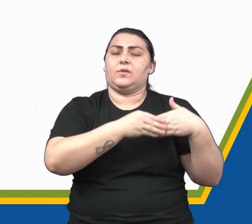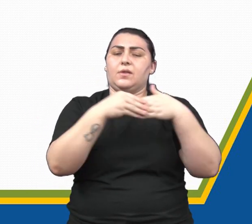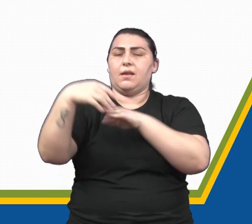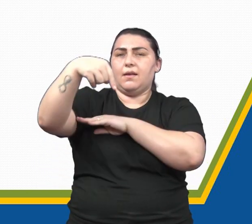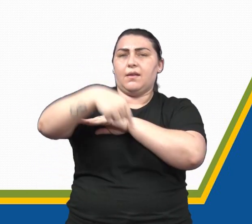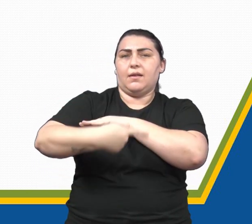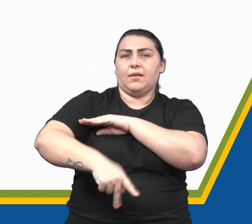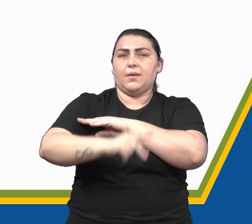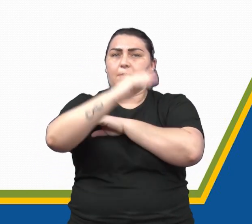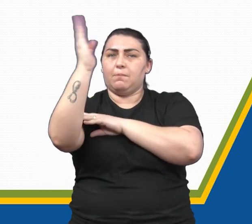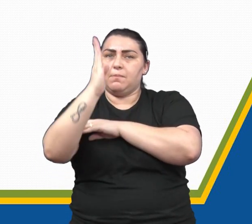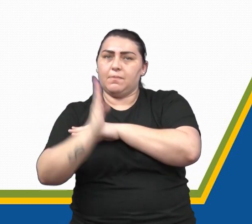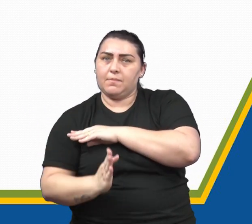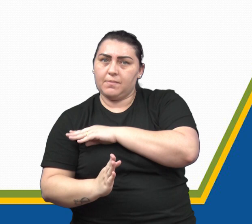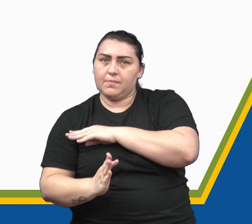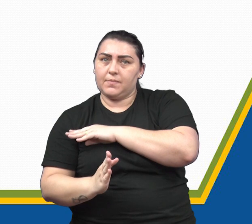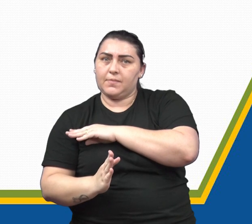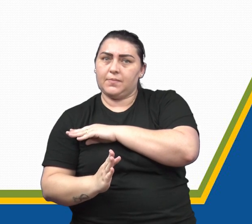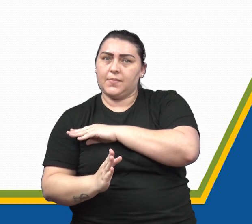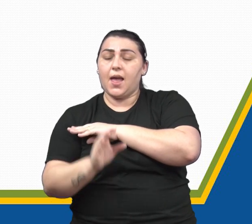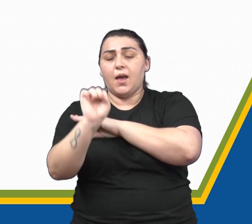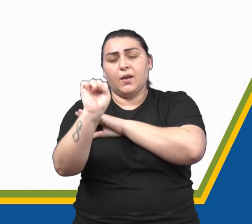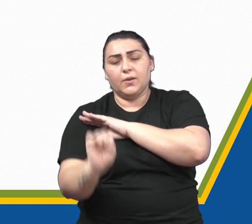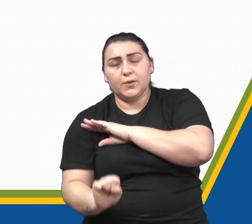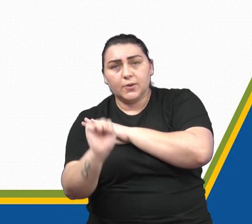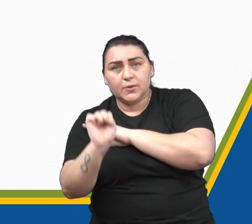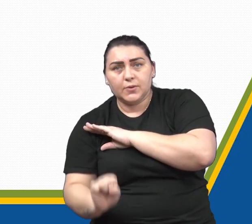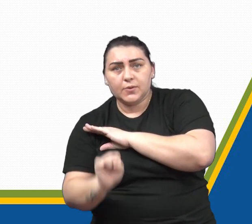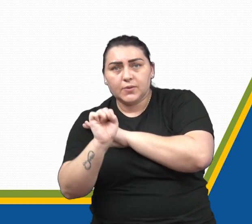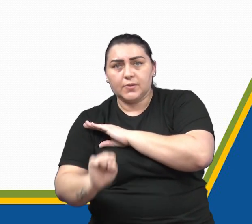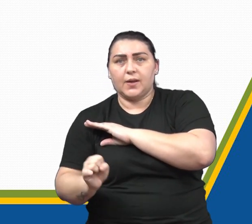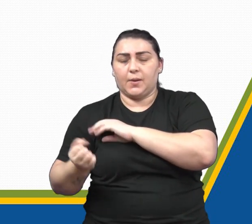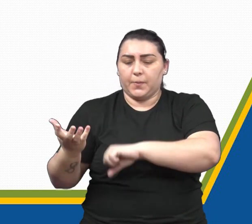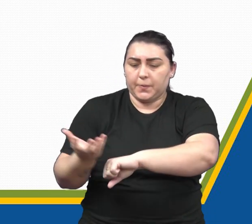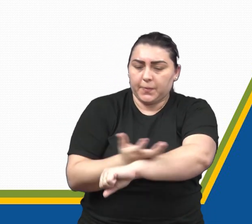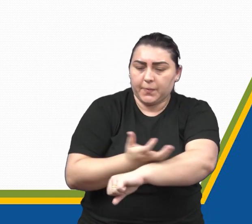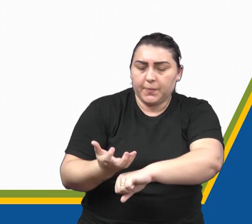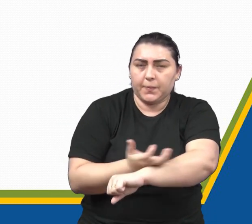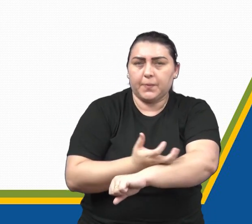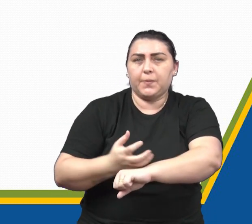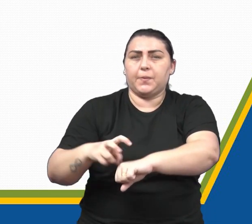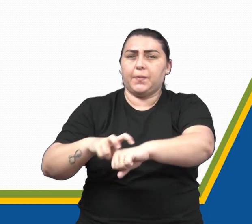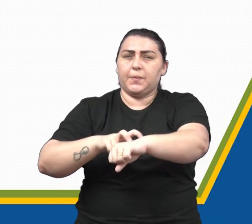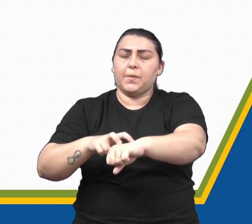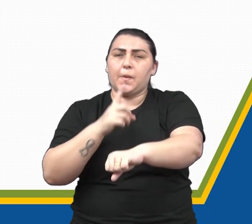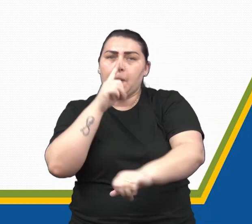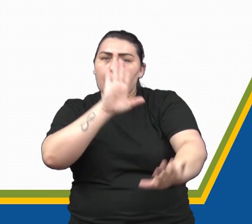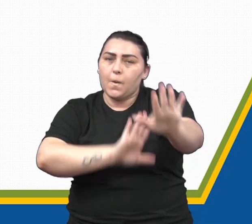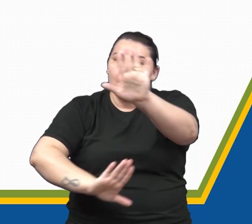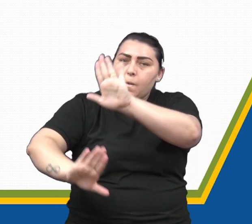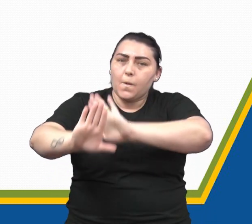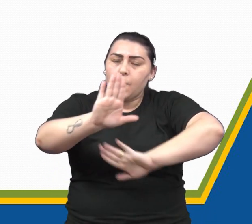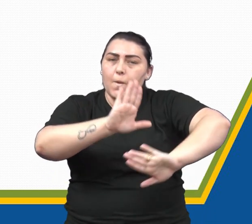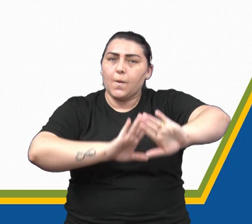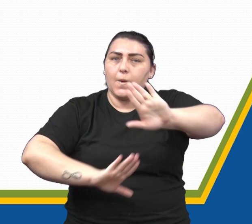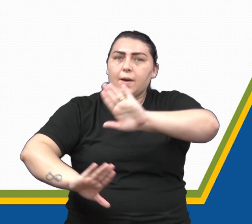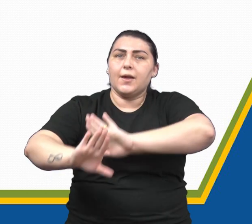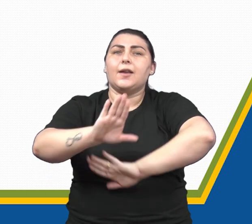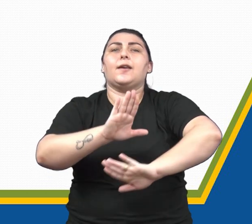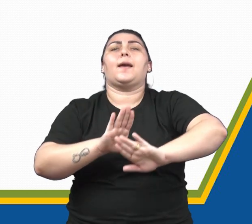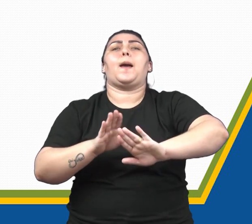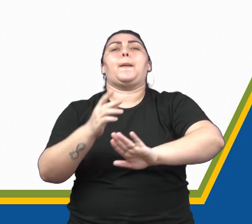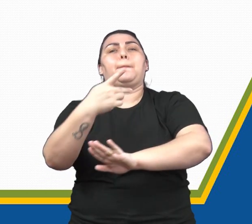Brasil, é lá os Pampas Gaúchos, tá? Aquela área de campo, tá? Pessoal, cuidado para não confundir pradaria com